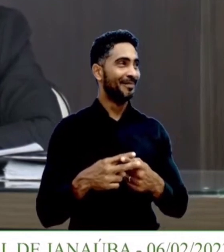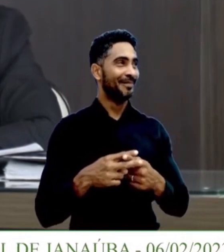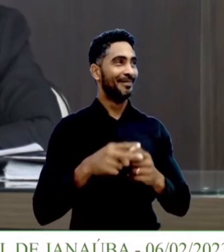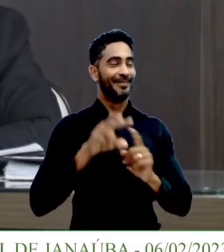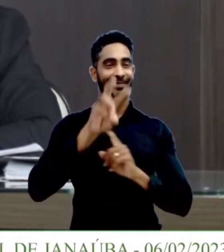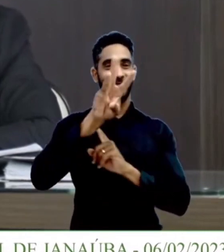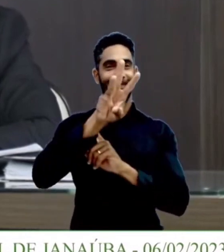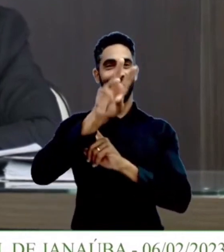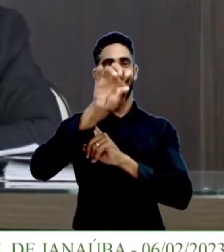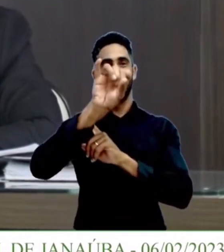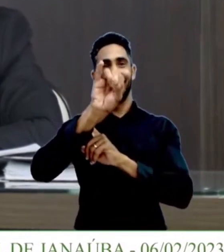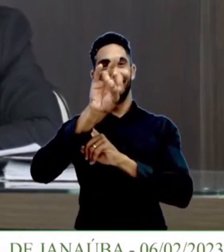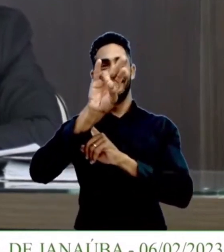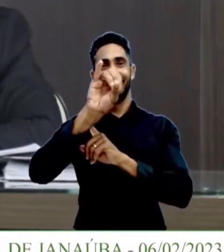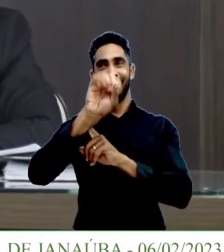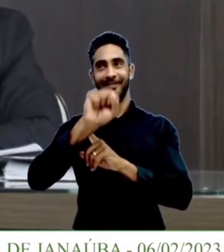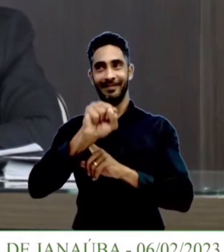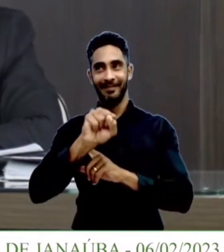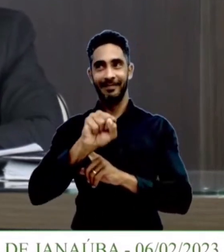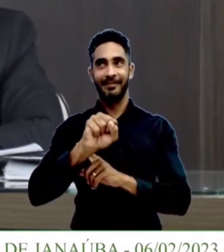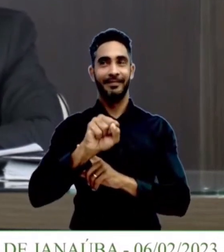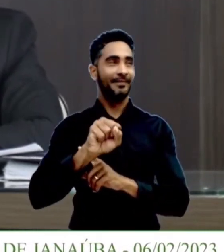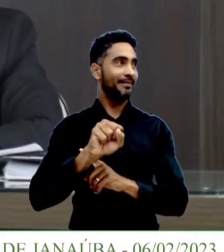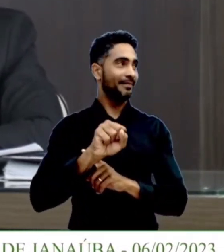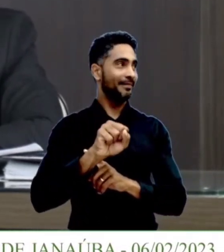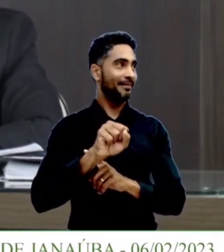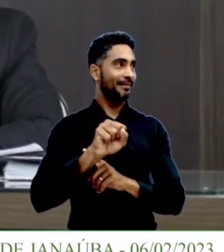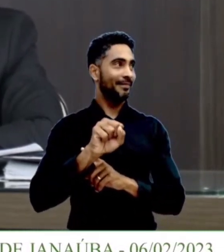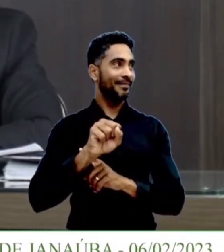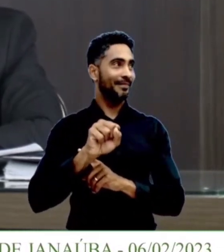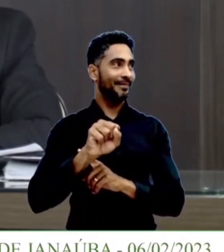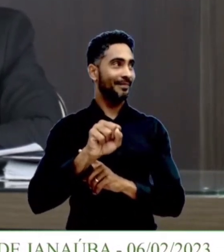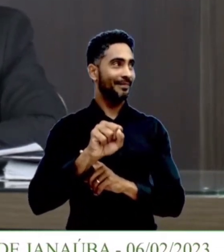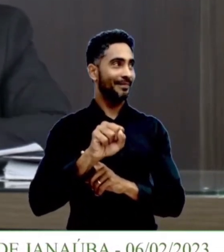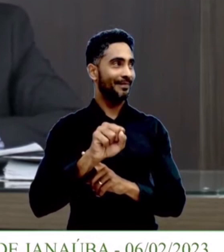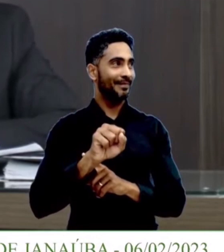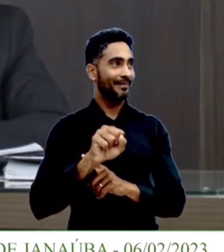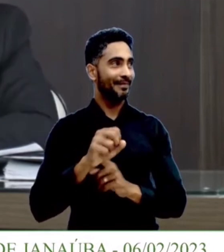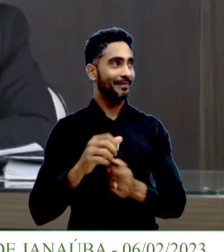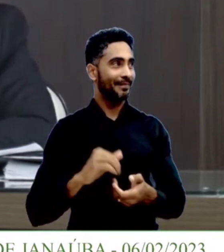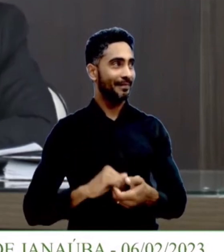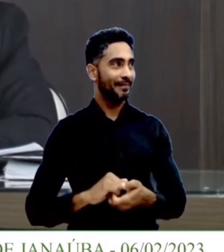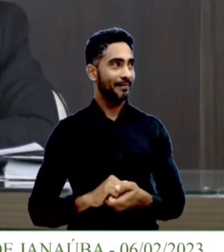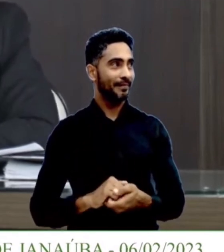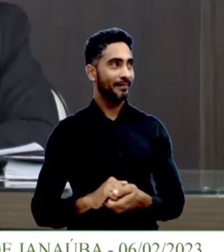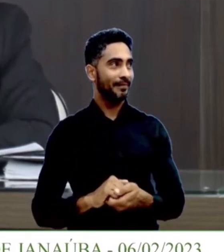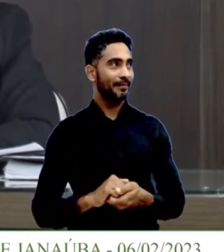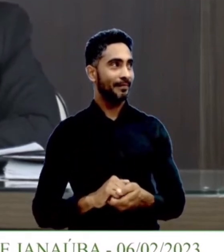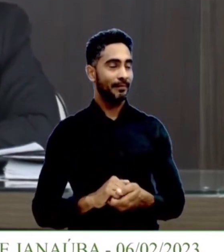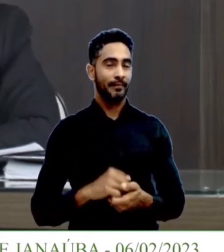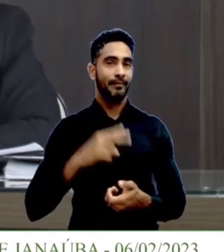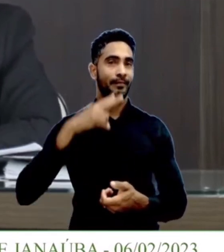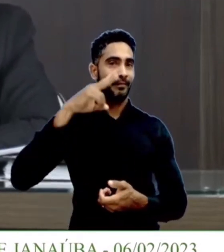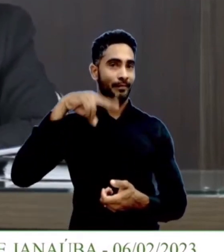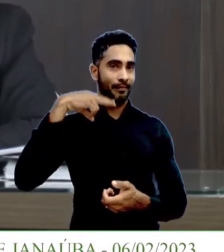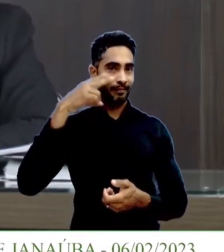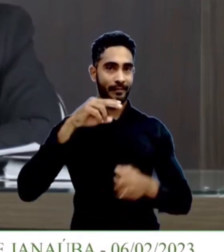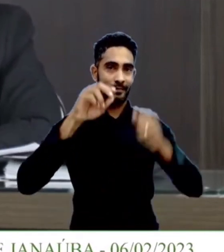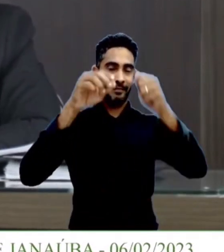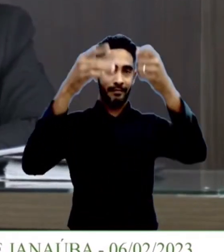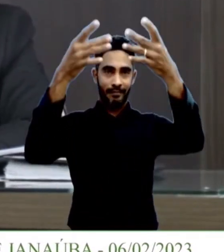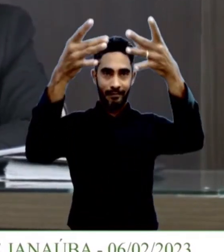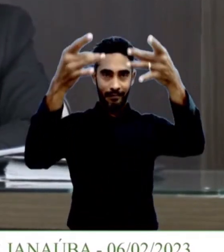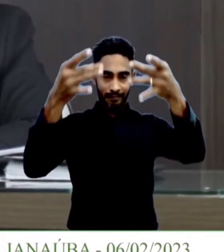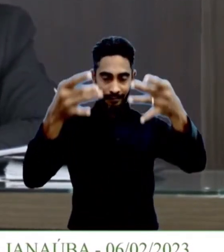Excelentíssimo senhor Wyris Carlos Lopes, que ainda veio constando aqui, mas é nosso ex-presidente, né, Bruno? O vereador que este subscreve